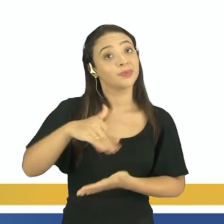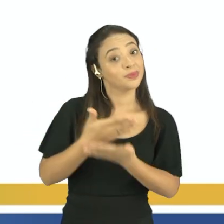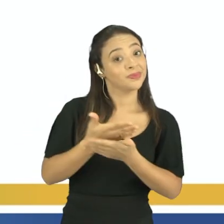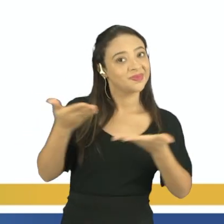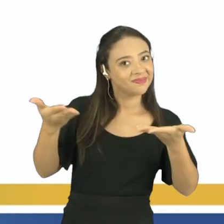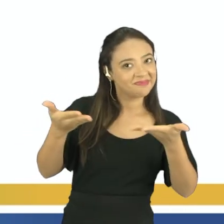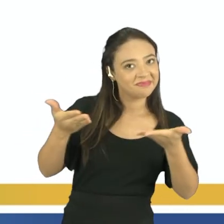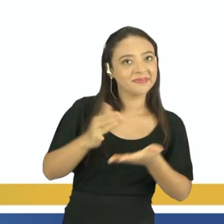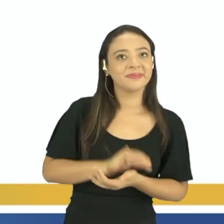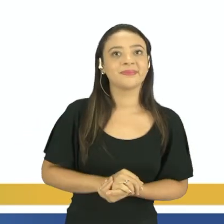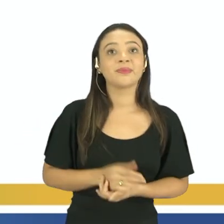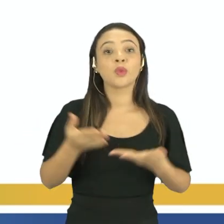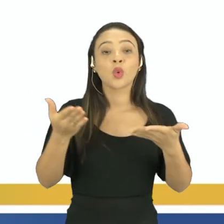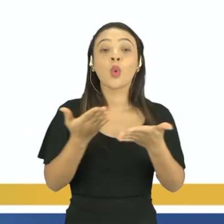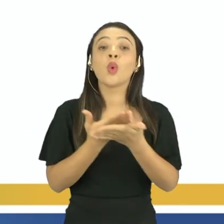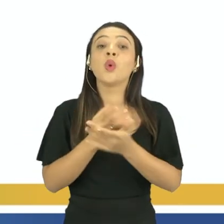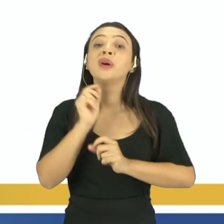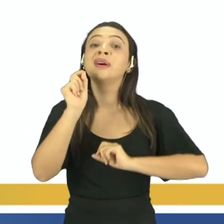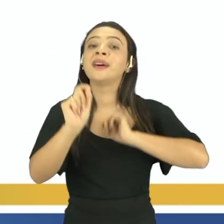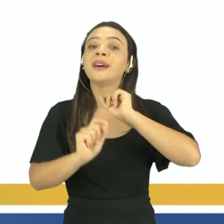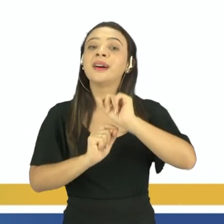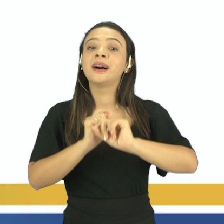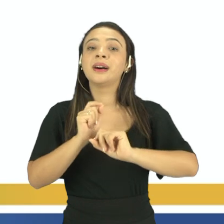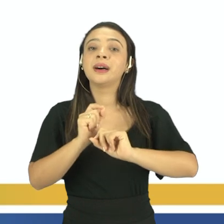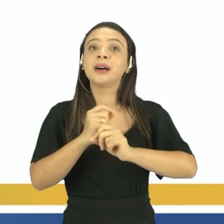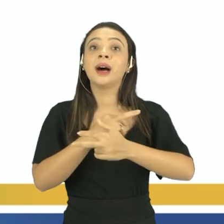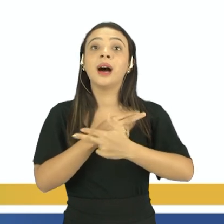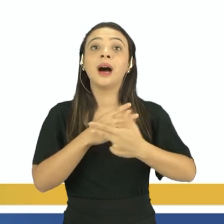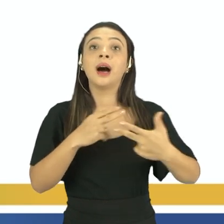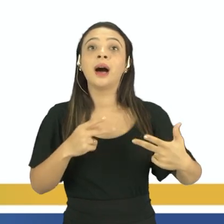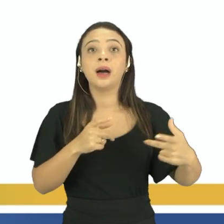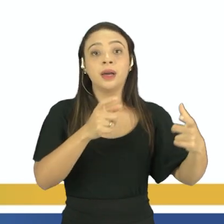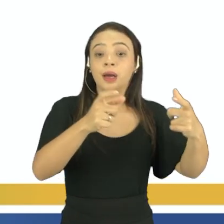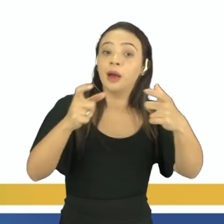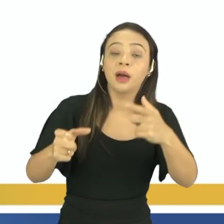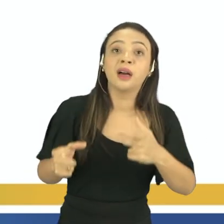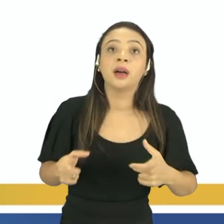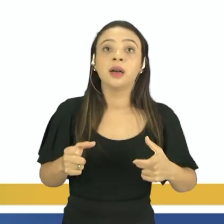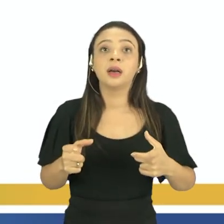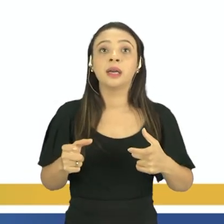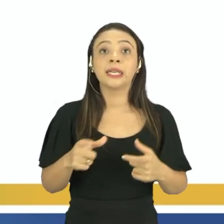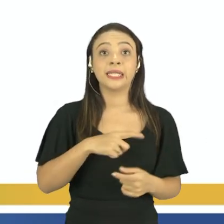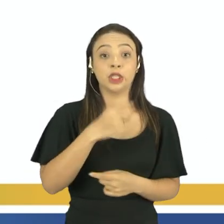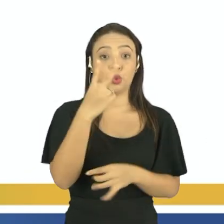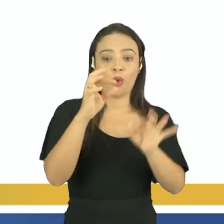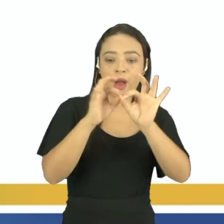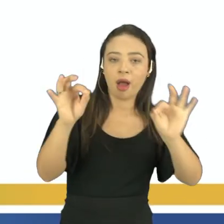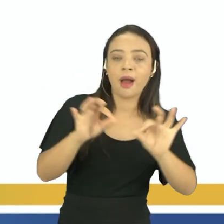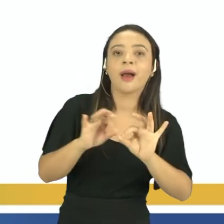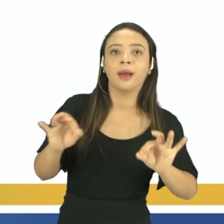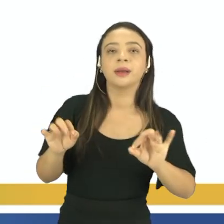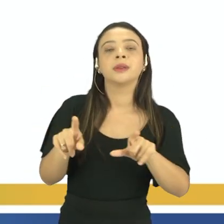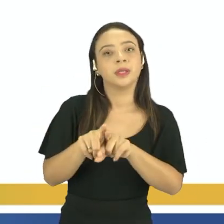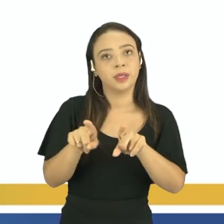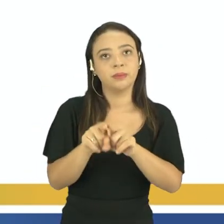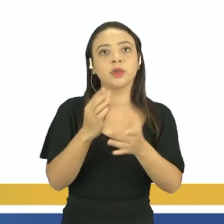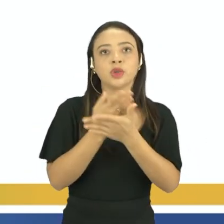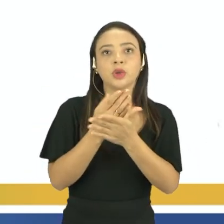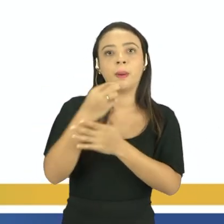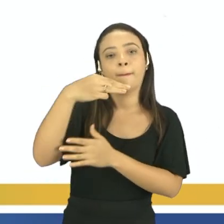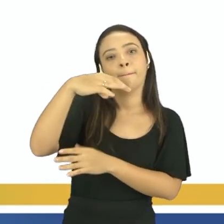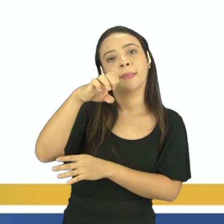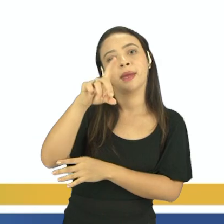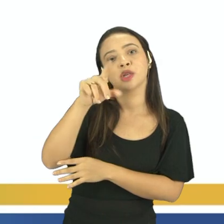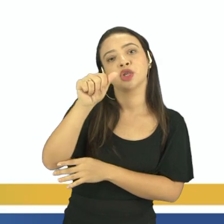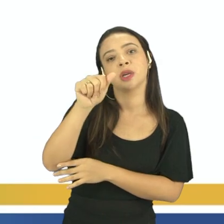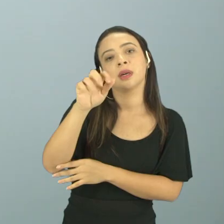hoje? Hoje nós estudamos então sobre as posições relativas entre duas retas coplanares, certo? E também sobre a